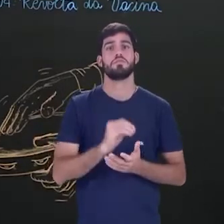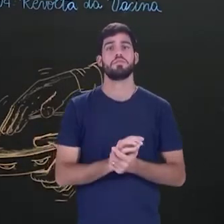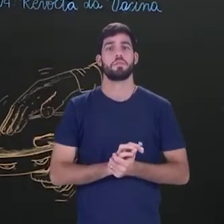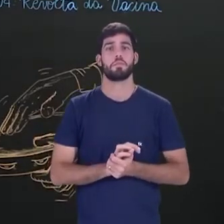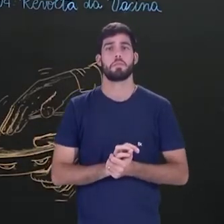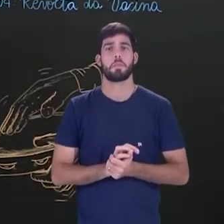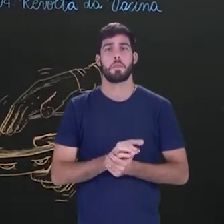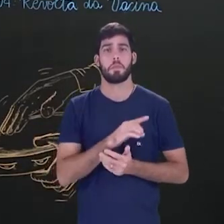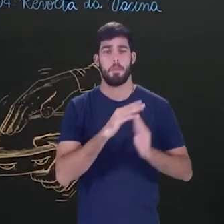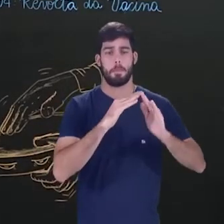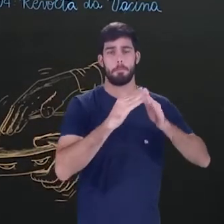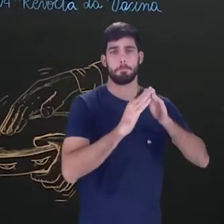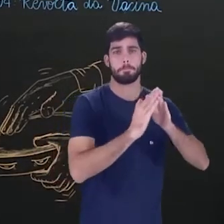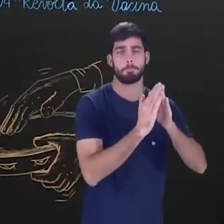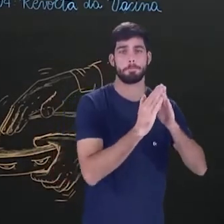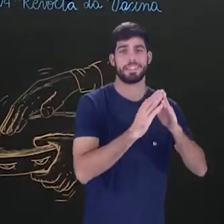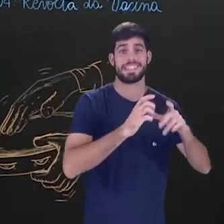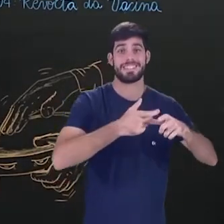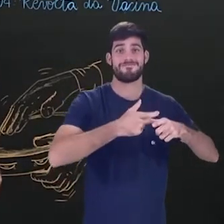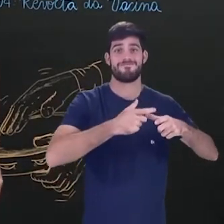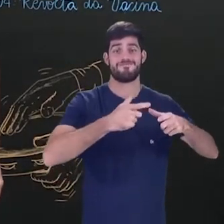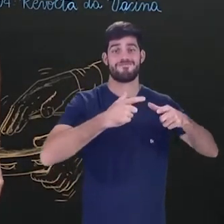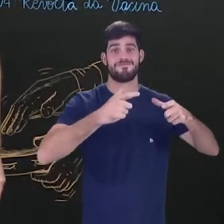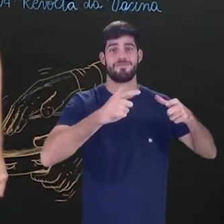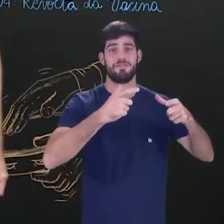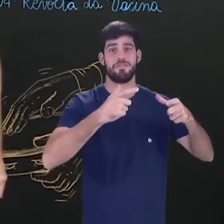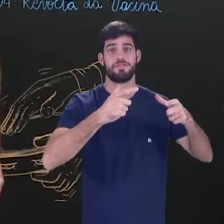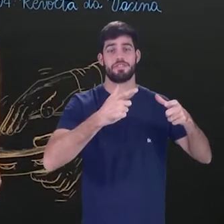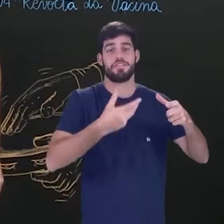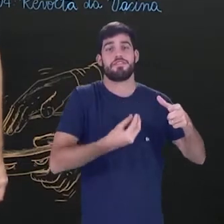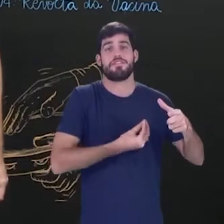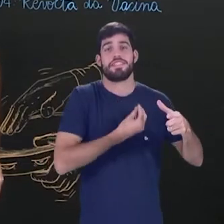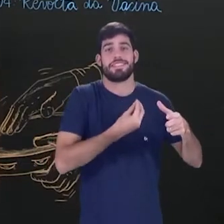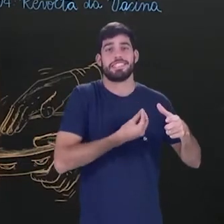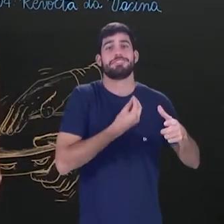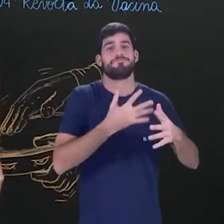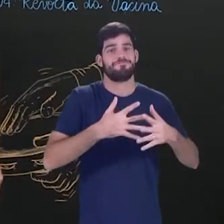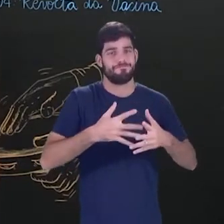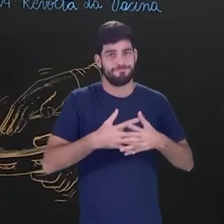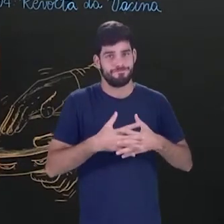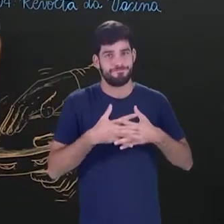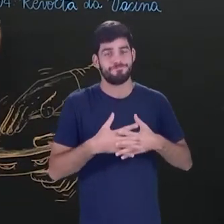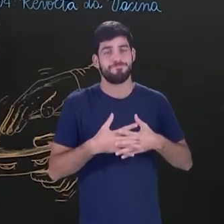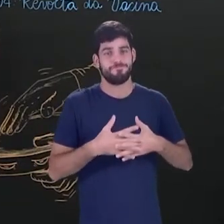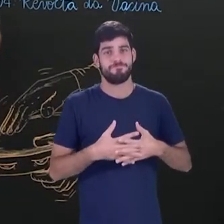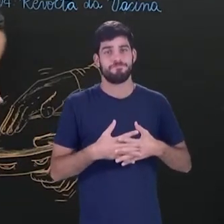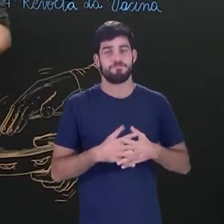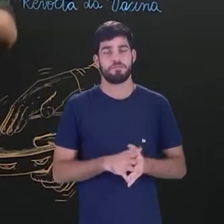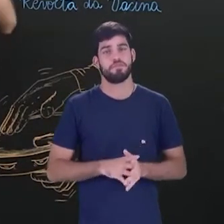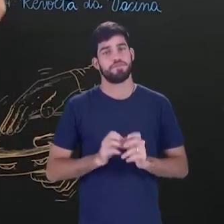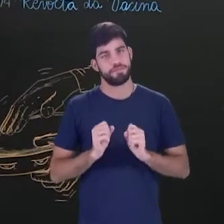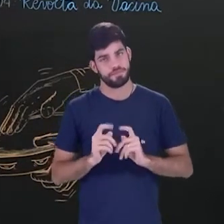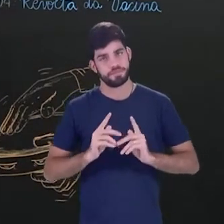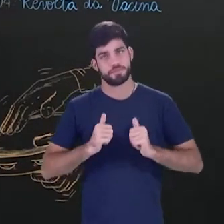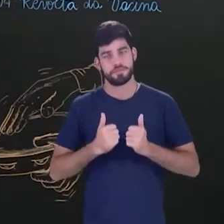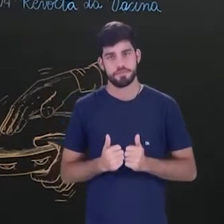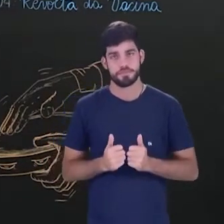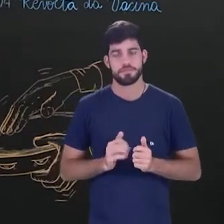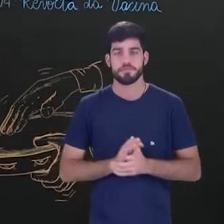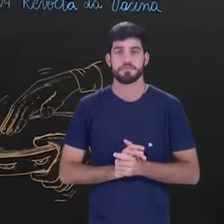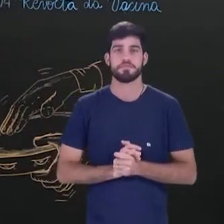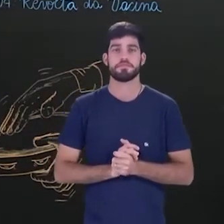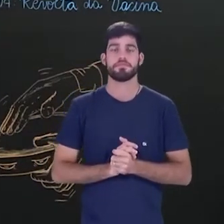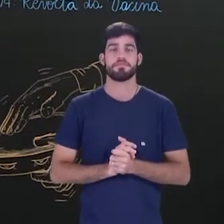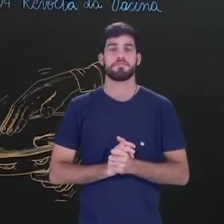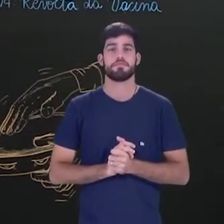cortiços eles crescem bastante e a condição de vida é muito complicada. Tudo bem, a gente sabendo